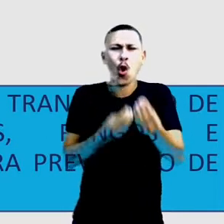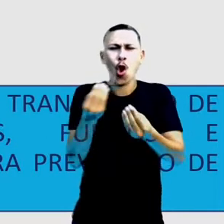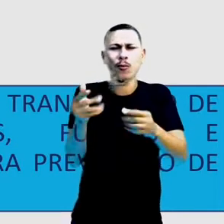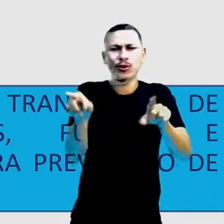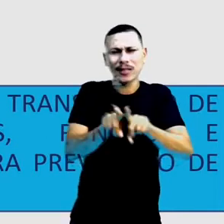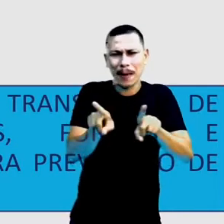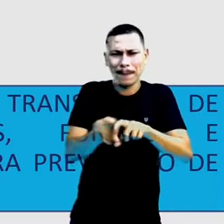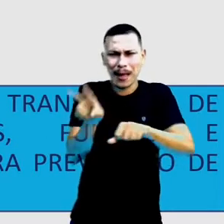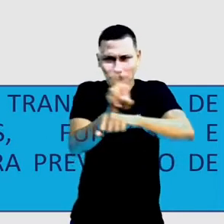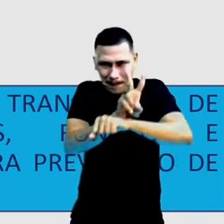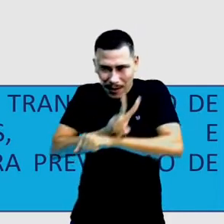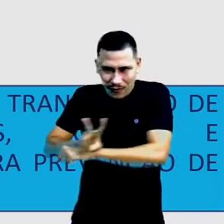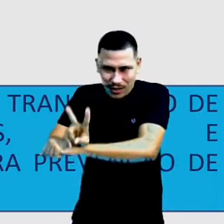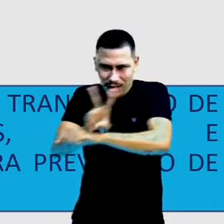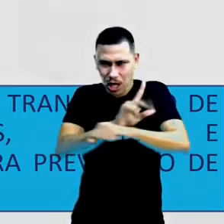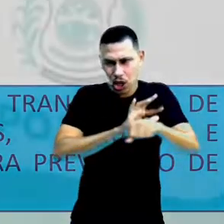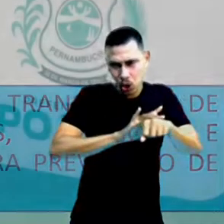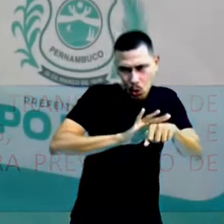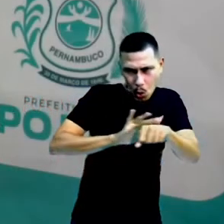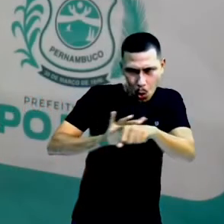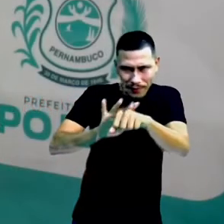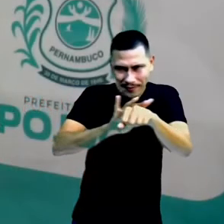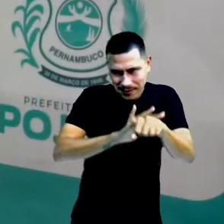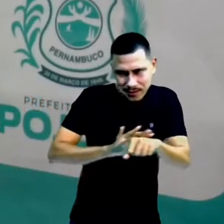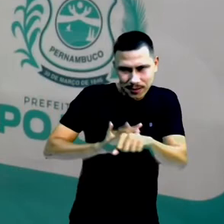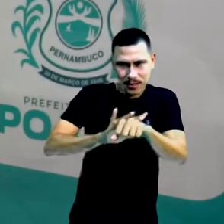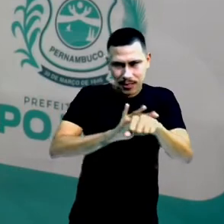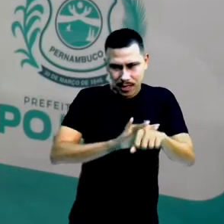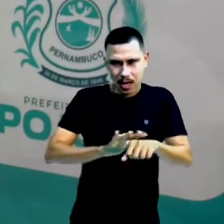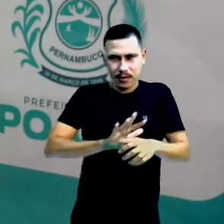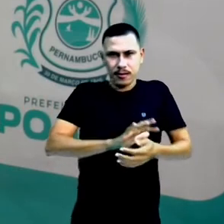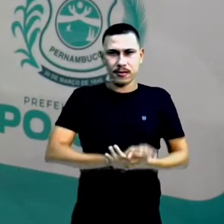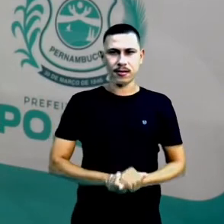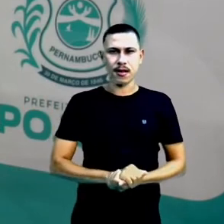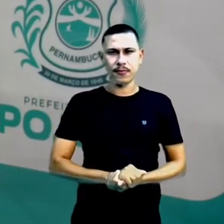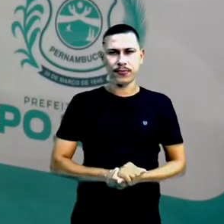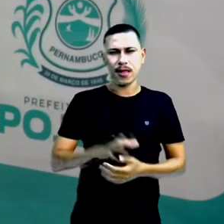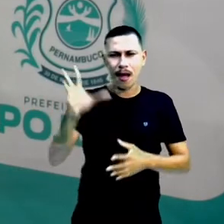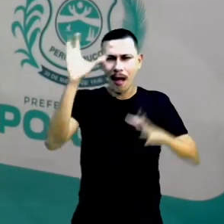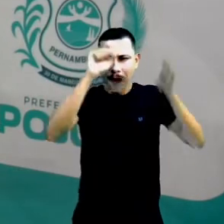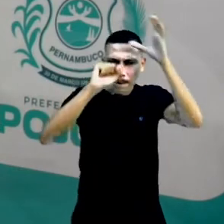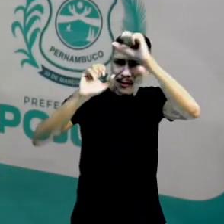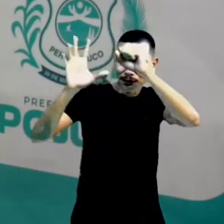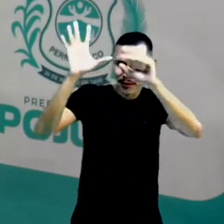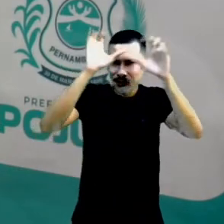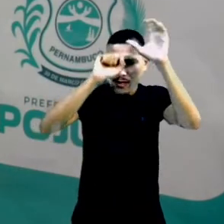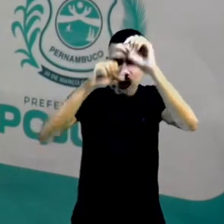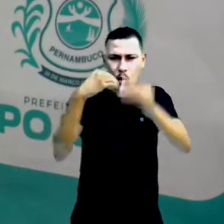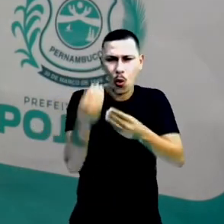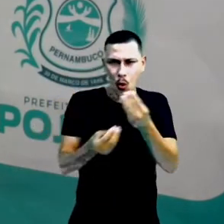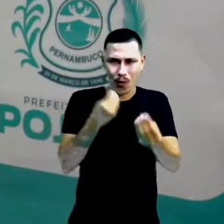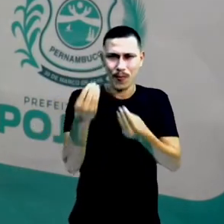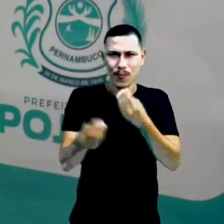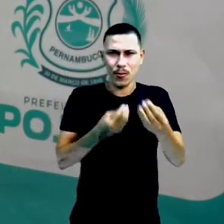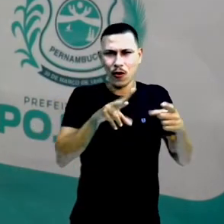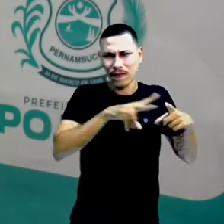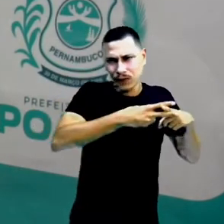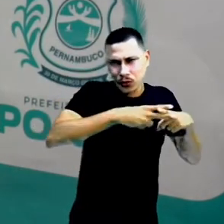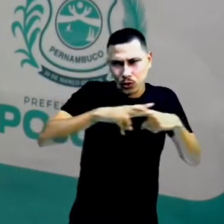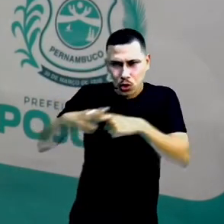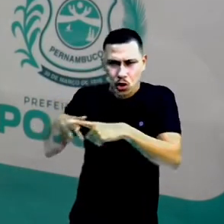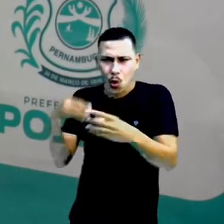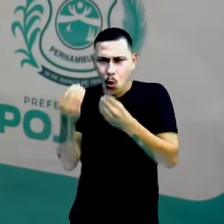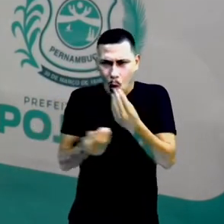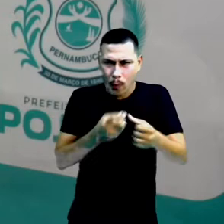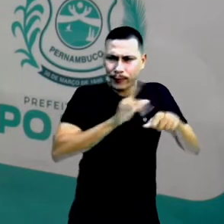para a prevenção e doenças a elas associadas vamos falar um pouquinho abordando como é que funciona como é que